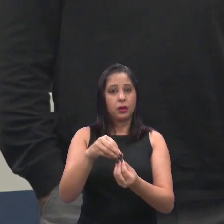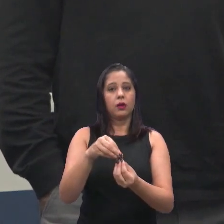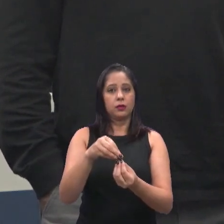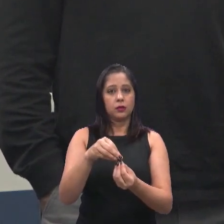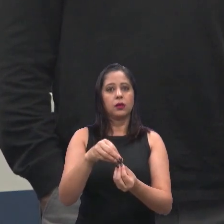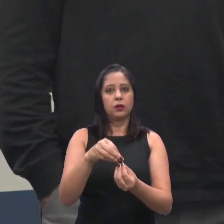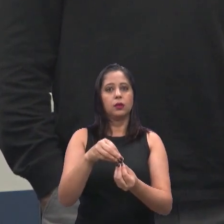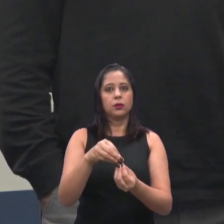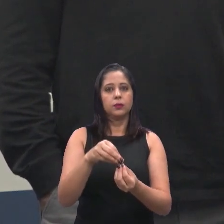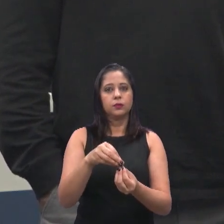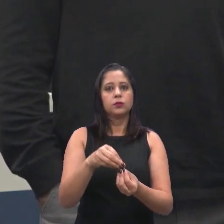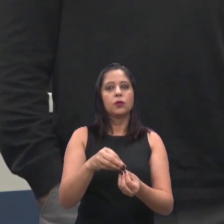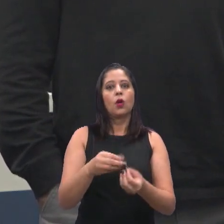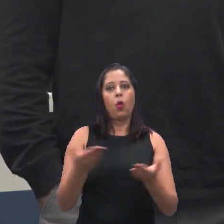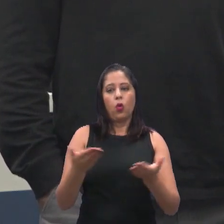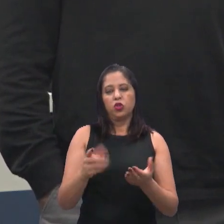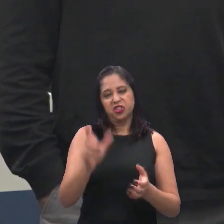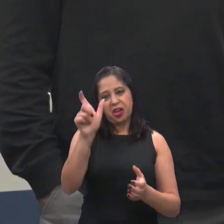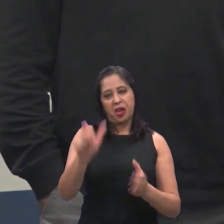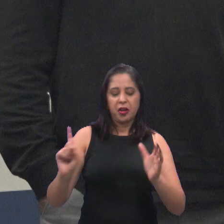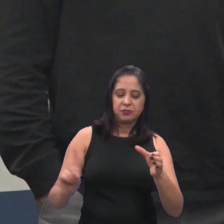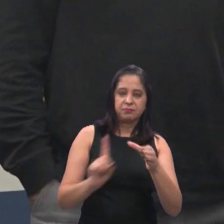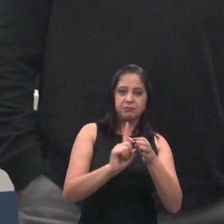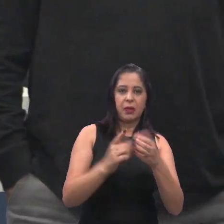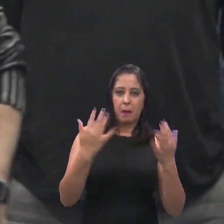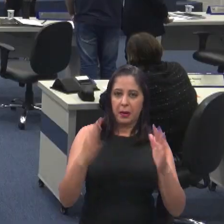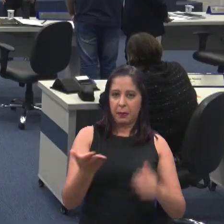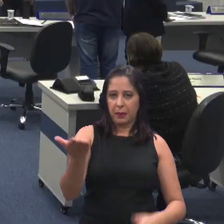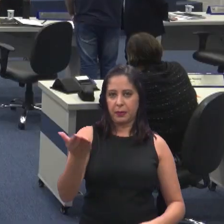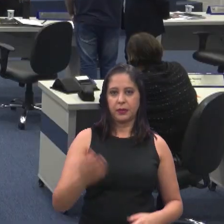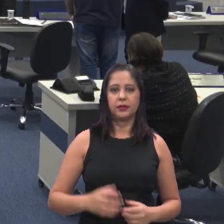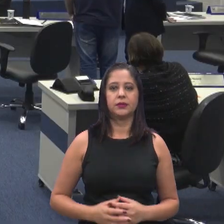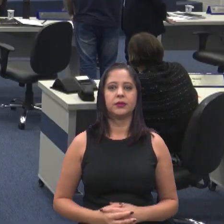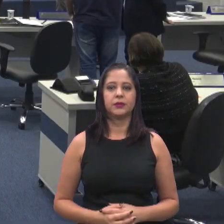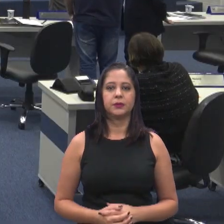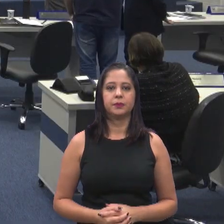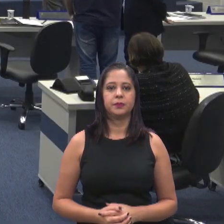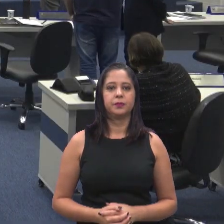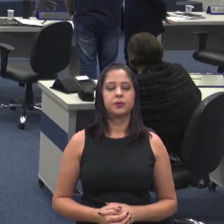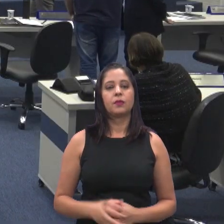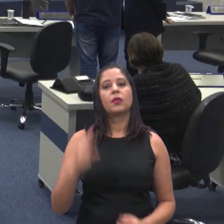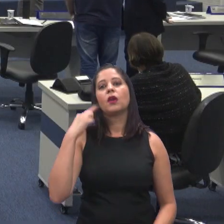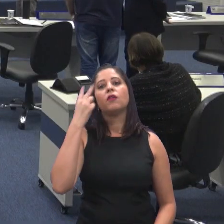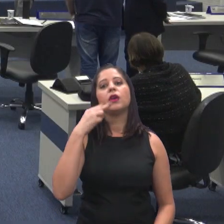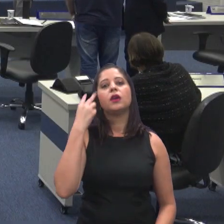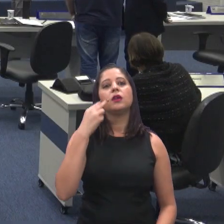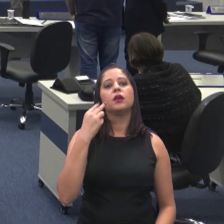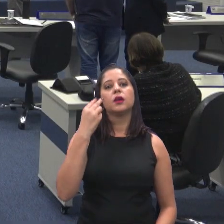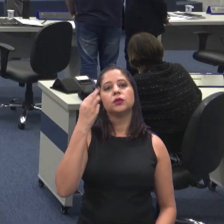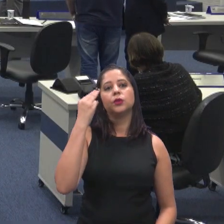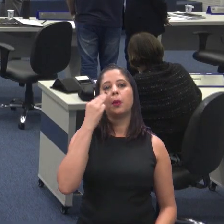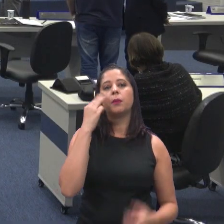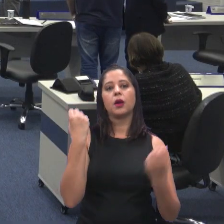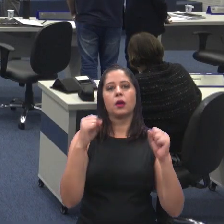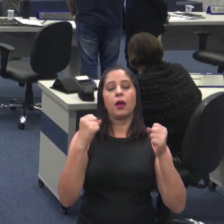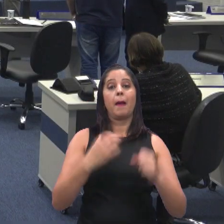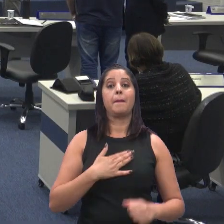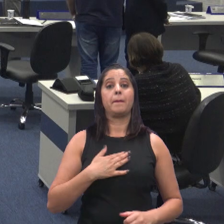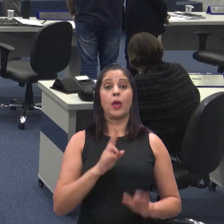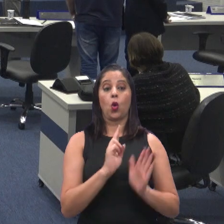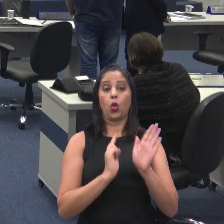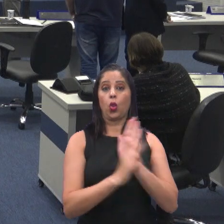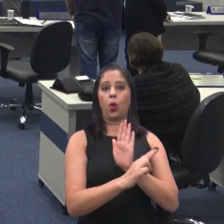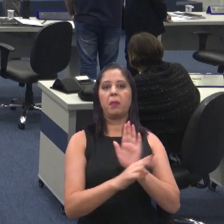suficiente e hoje está fazendo parte da frente, então mais uma vez parabenizo Vossa Excelência. Questão de ordem, o vereador Marcão da Academia. Coloco o meu nome também na